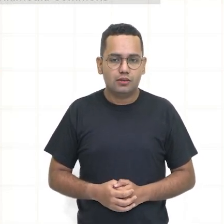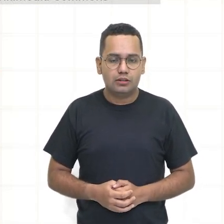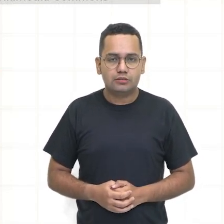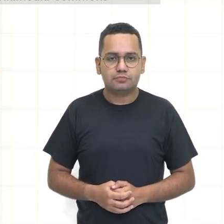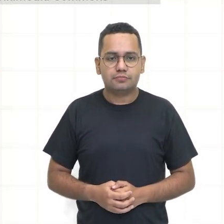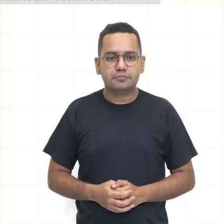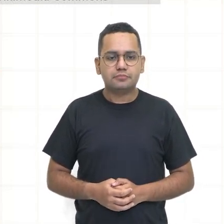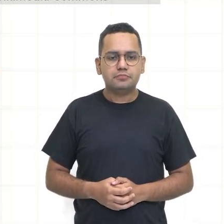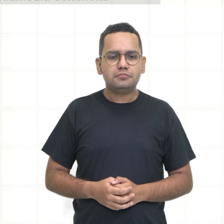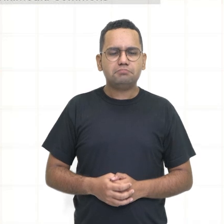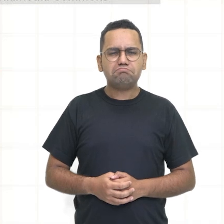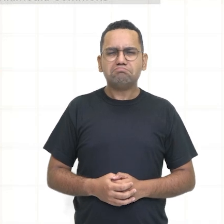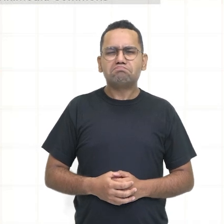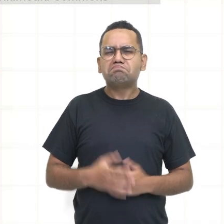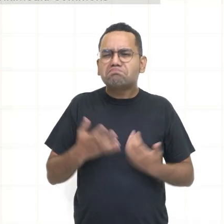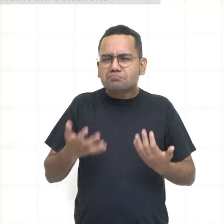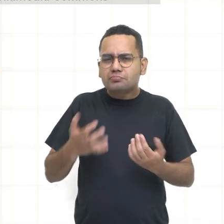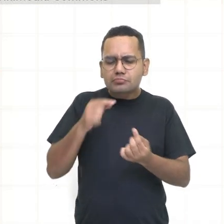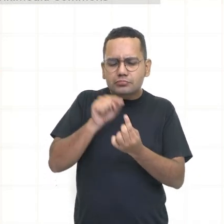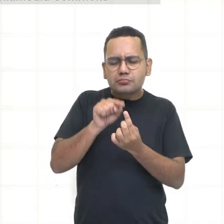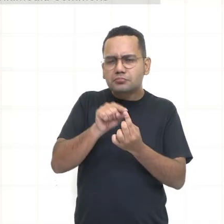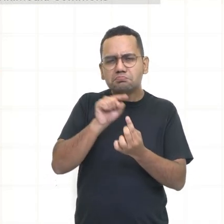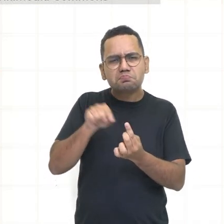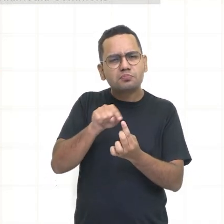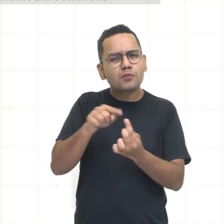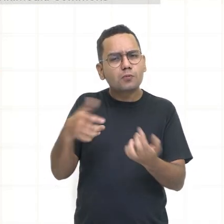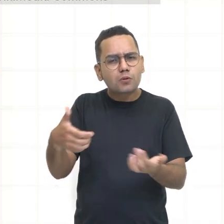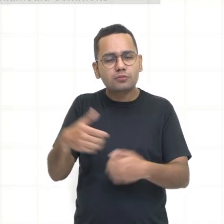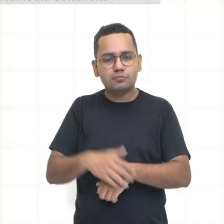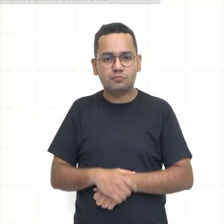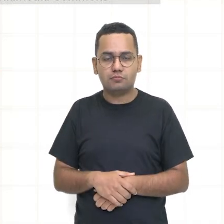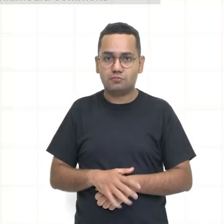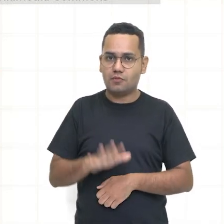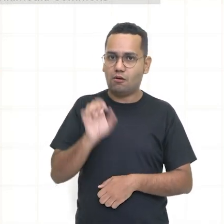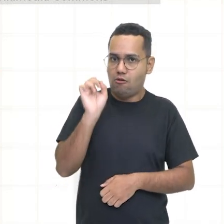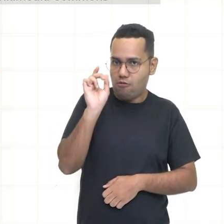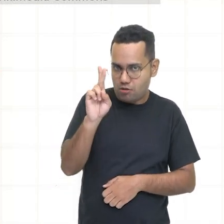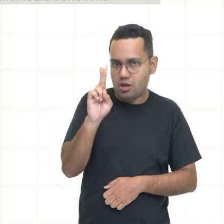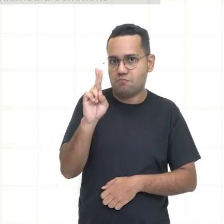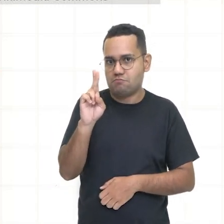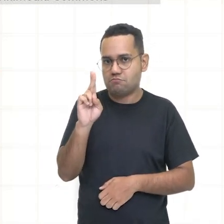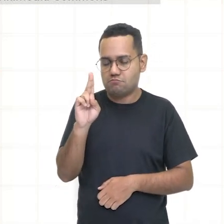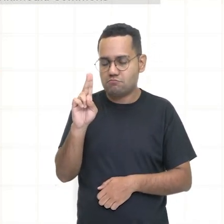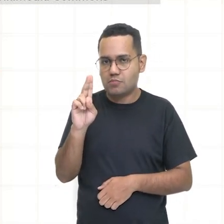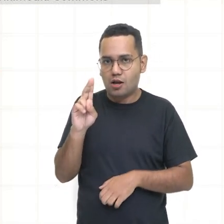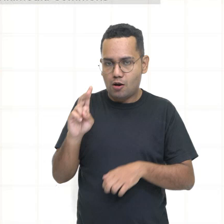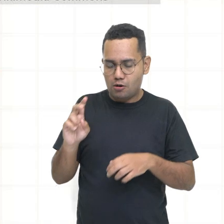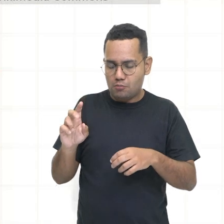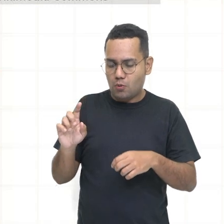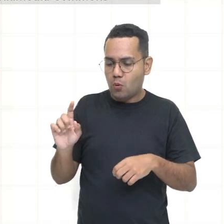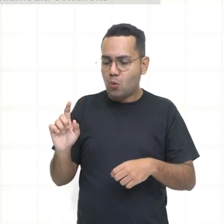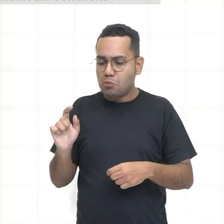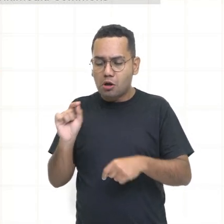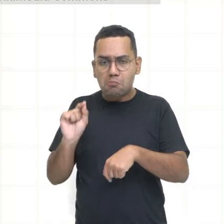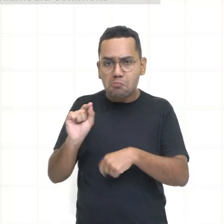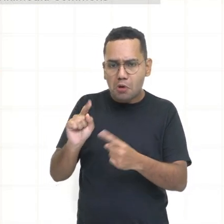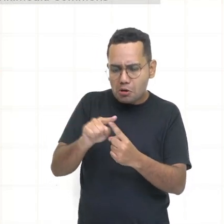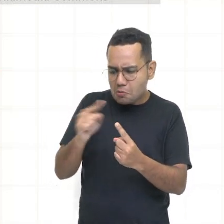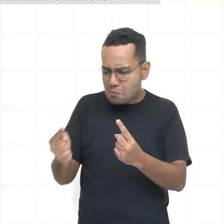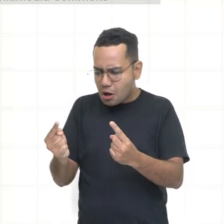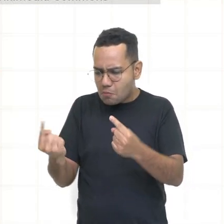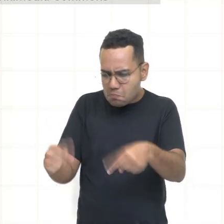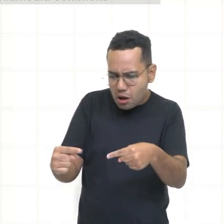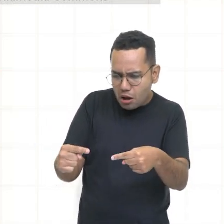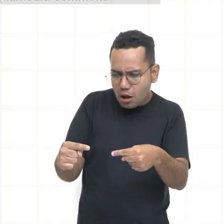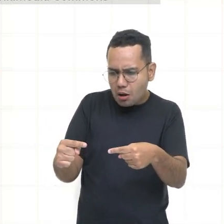princípio, qual era a ideia da Alemanha? Não vamos entrar em conflito com a União Soviética para não abrirmos duas frentes de batalha,